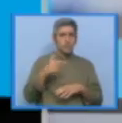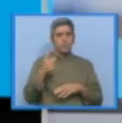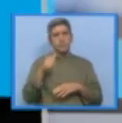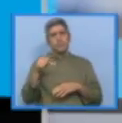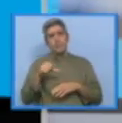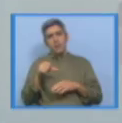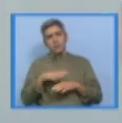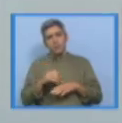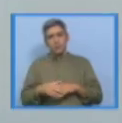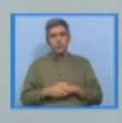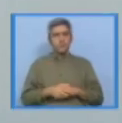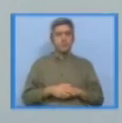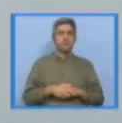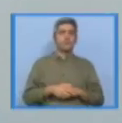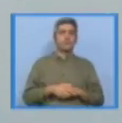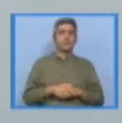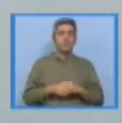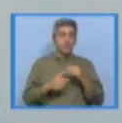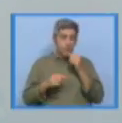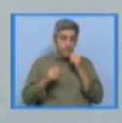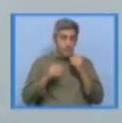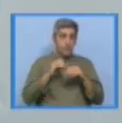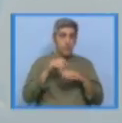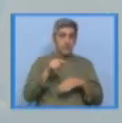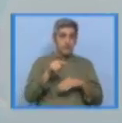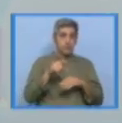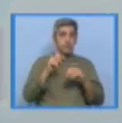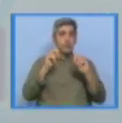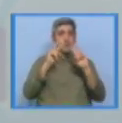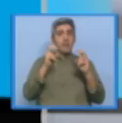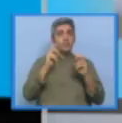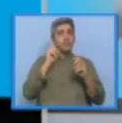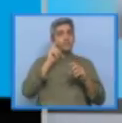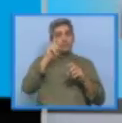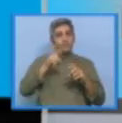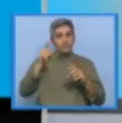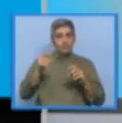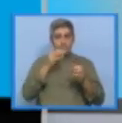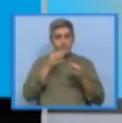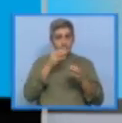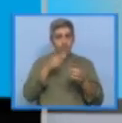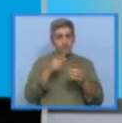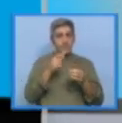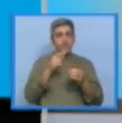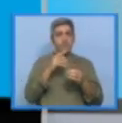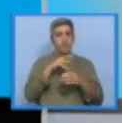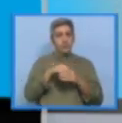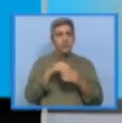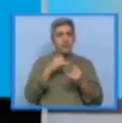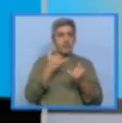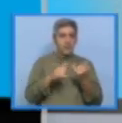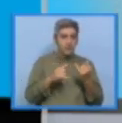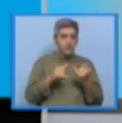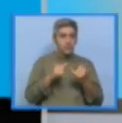menos boas. E é por isso que o título das jornadas engloba riscos, virtudes